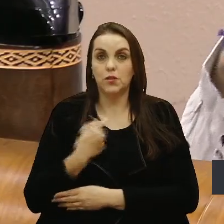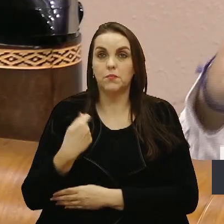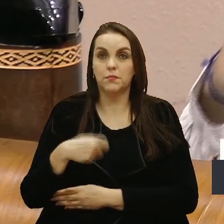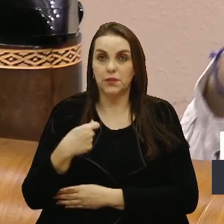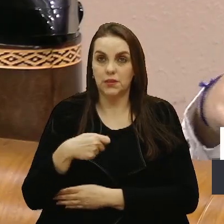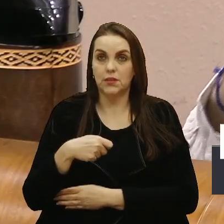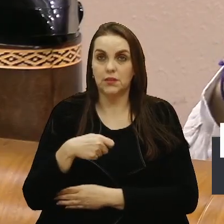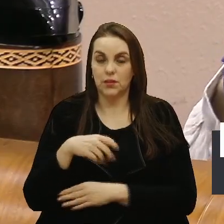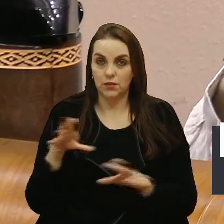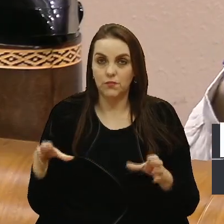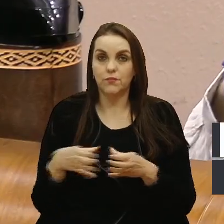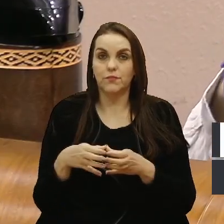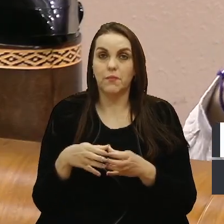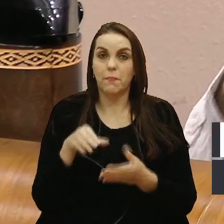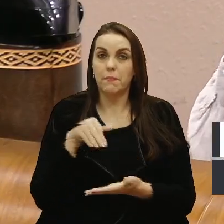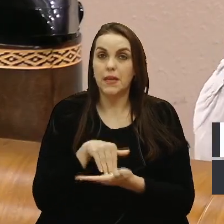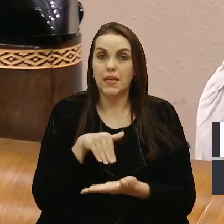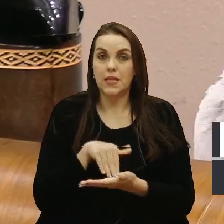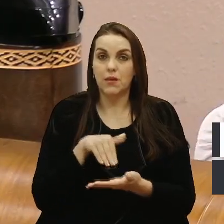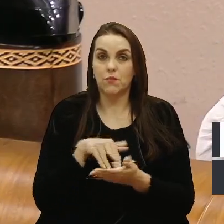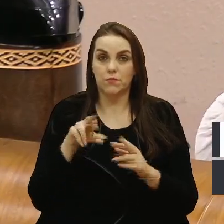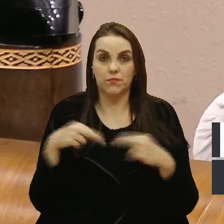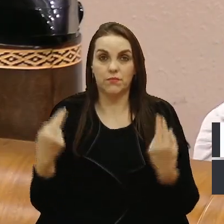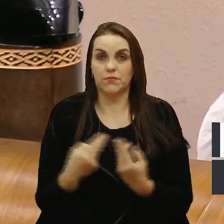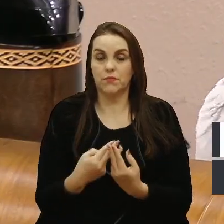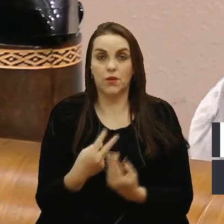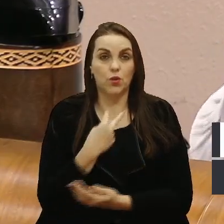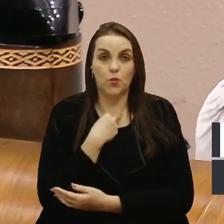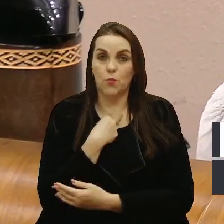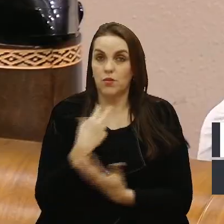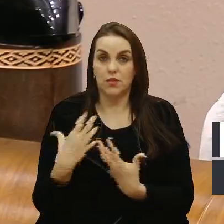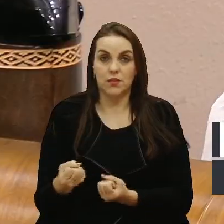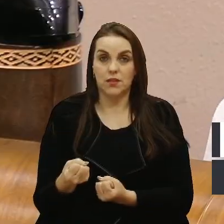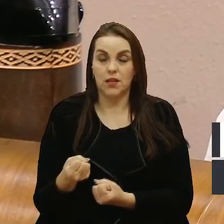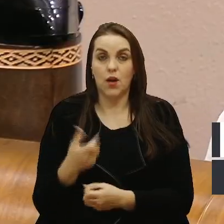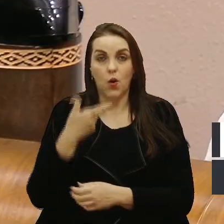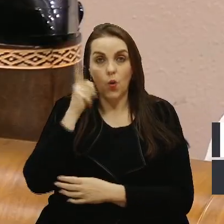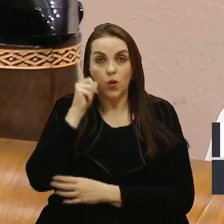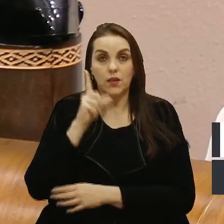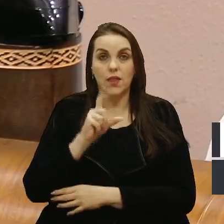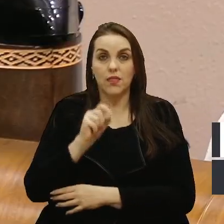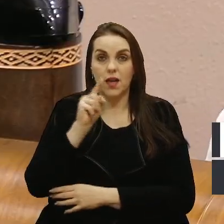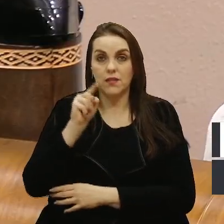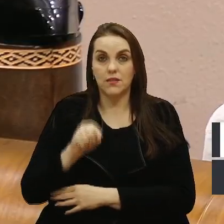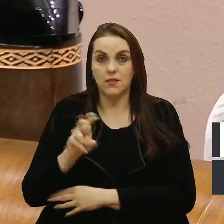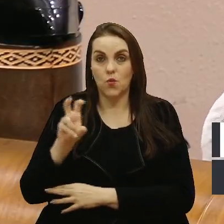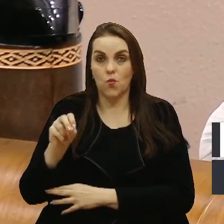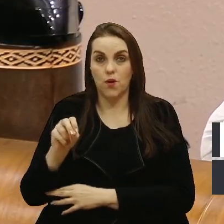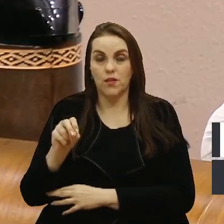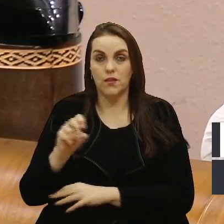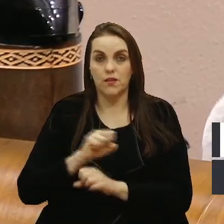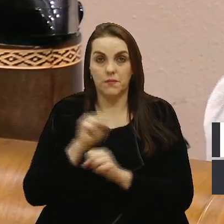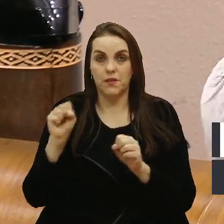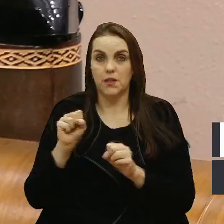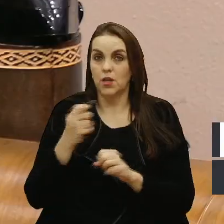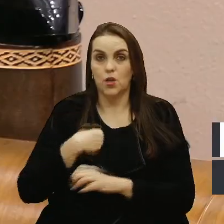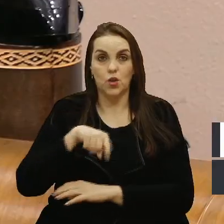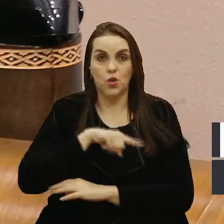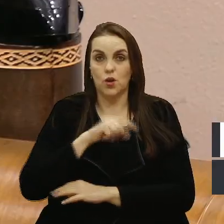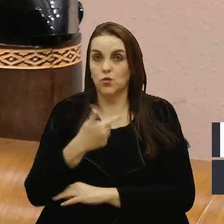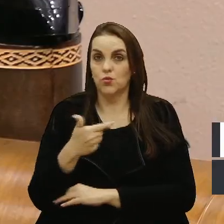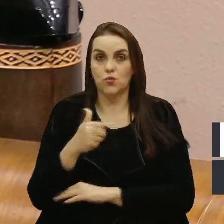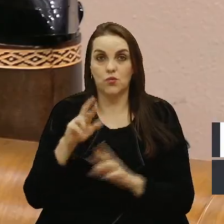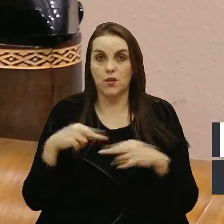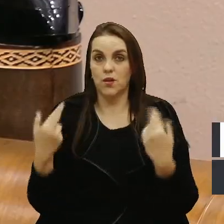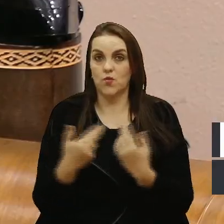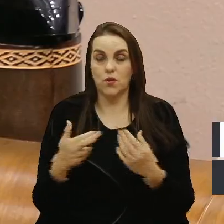quórum mínimo nas sessões. Isso é inadmissível. Ontem era 10h50 da manhã e nós não tínhamos quórum em uma sessão. Se